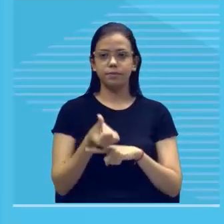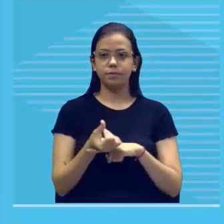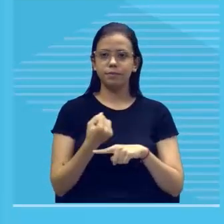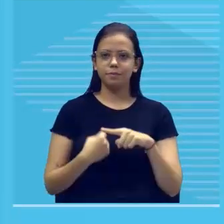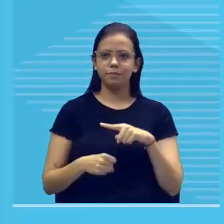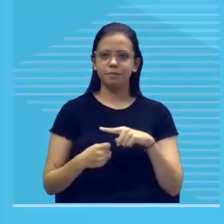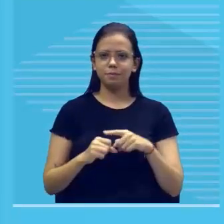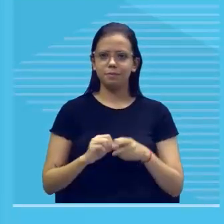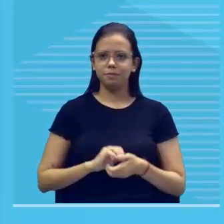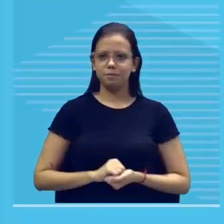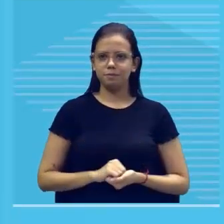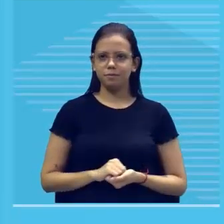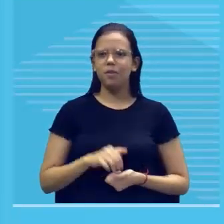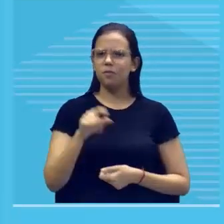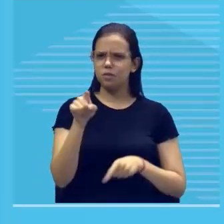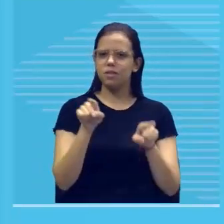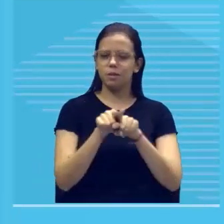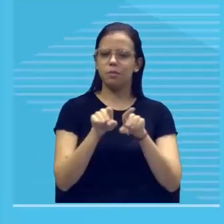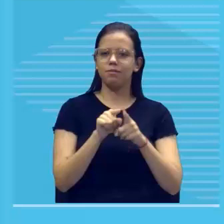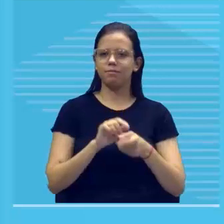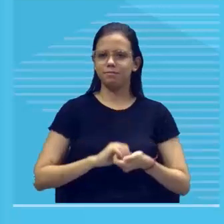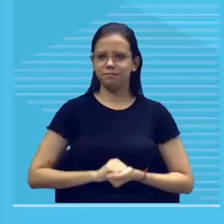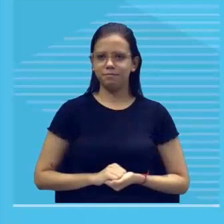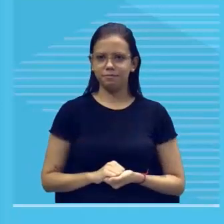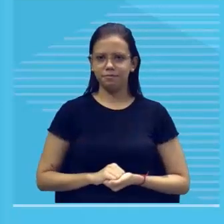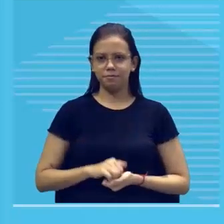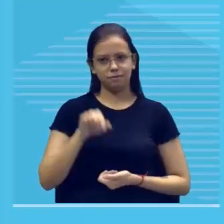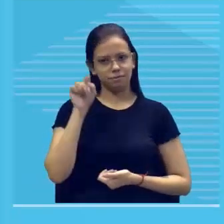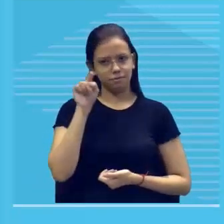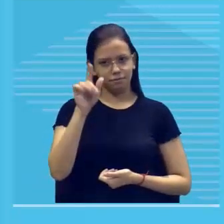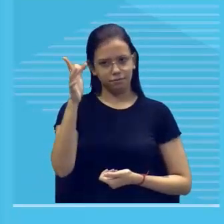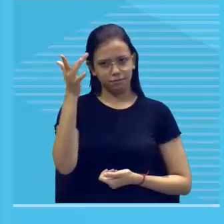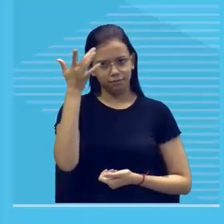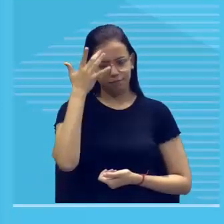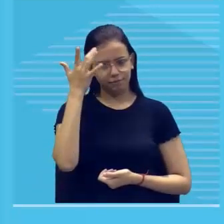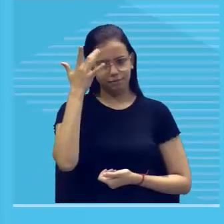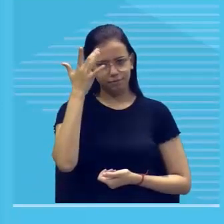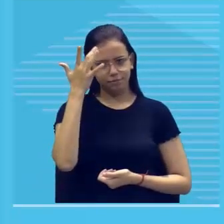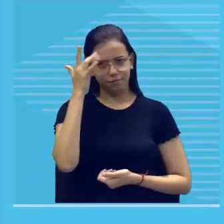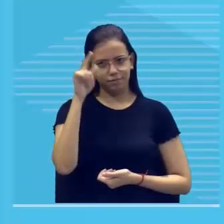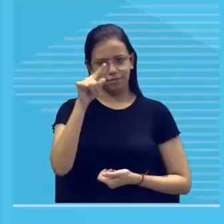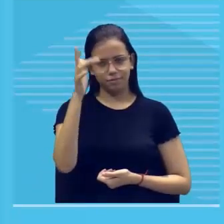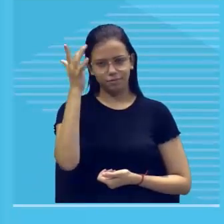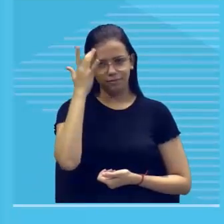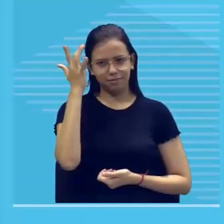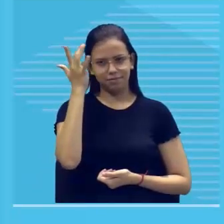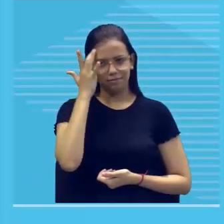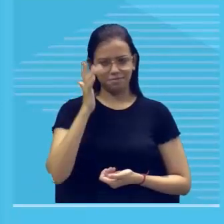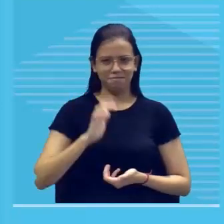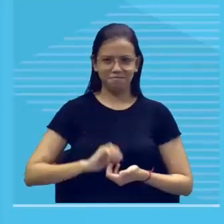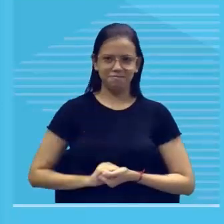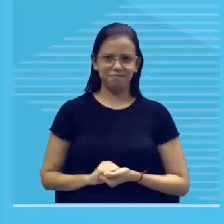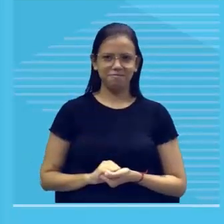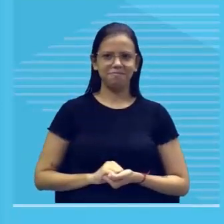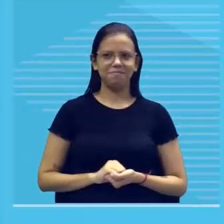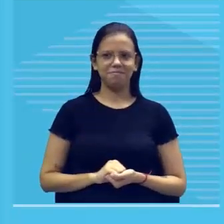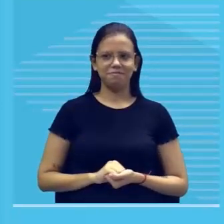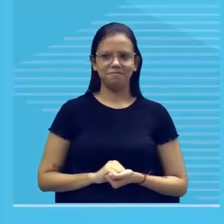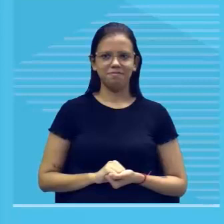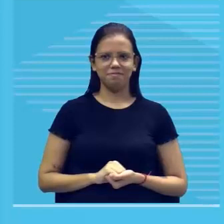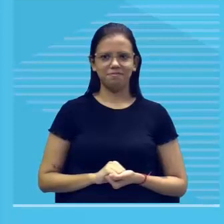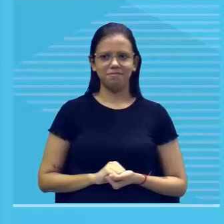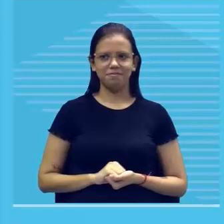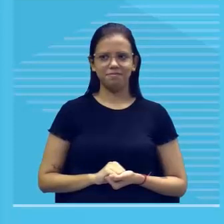6 sobre oito oi oi pai de novo os seis e o 3 Oi